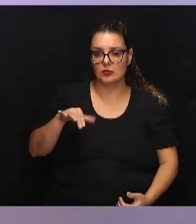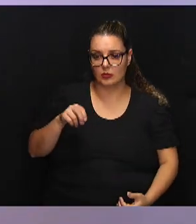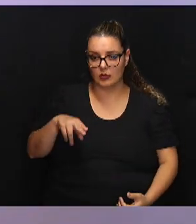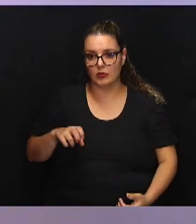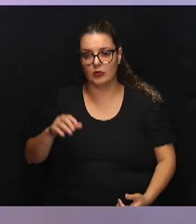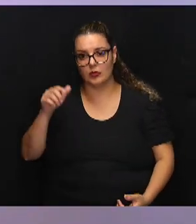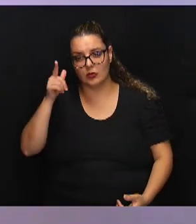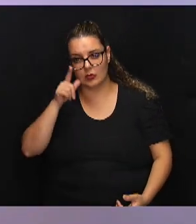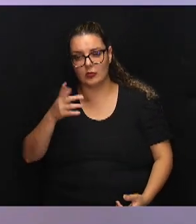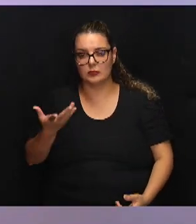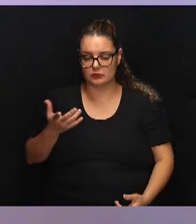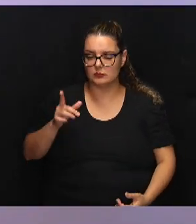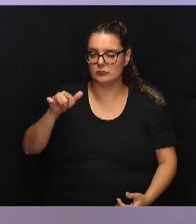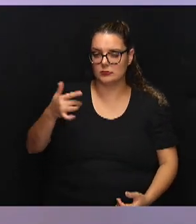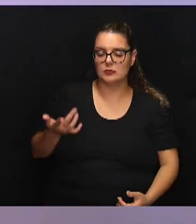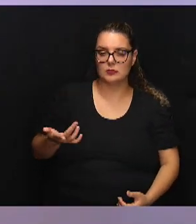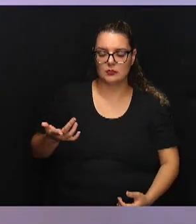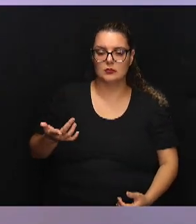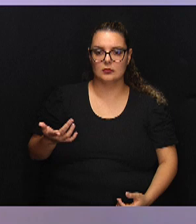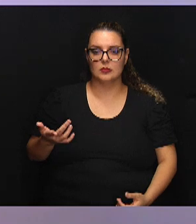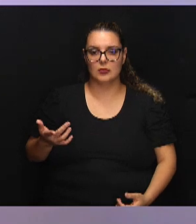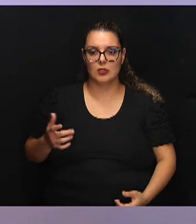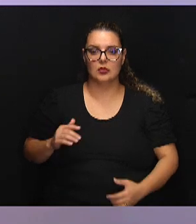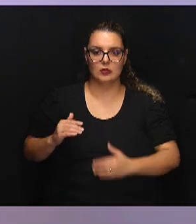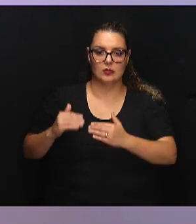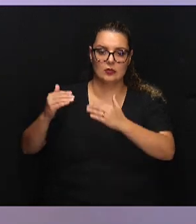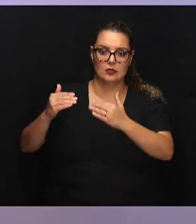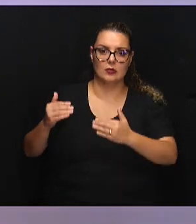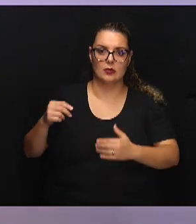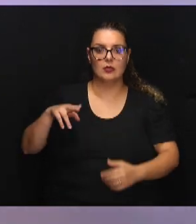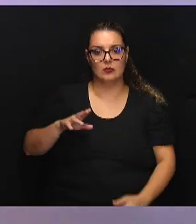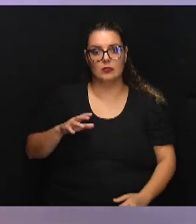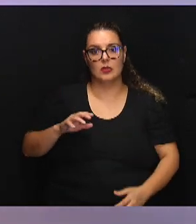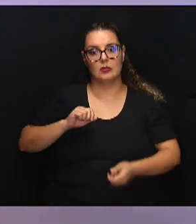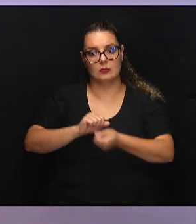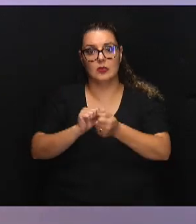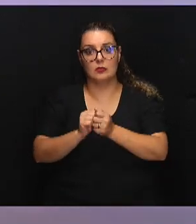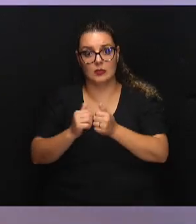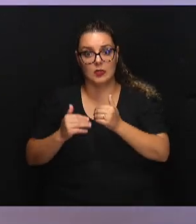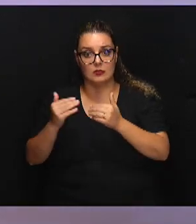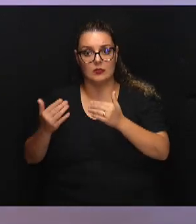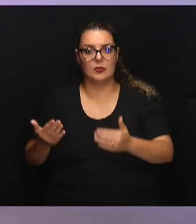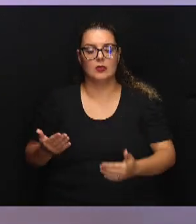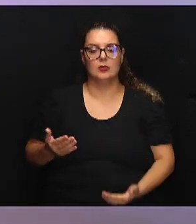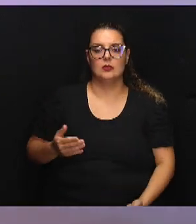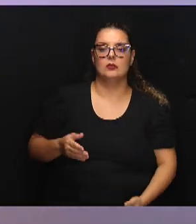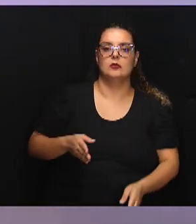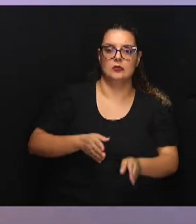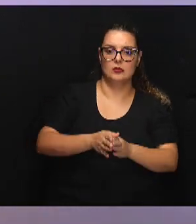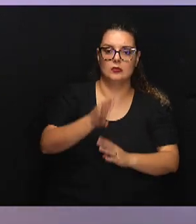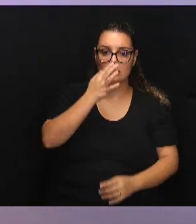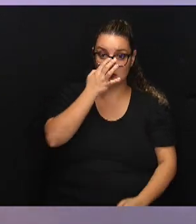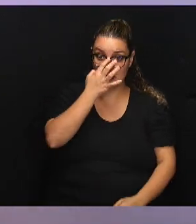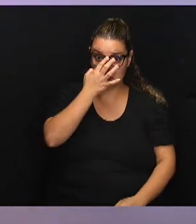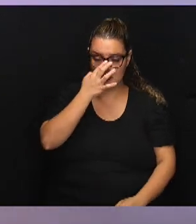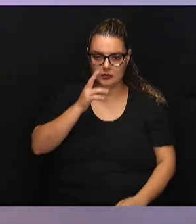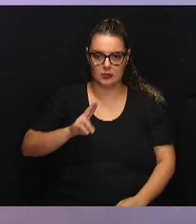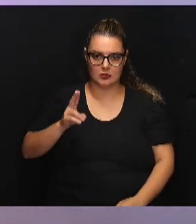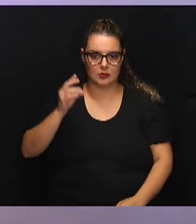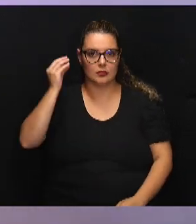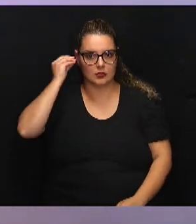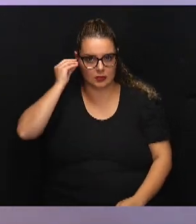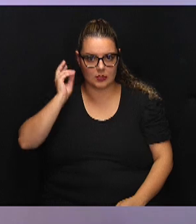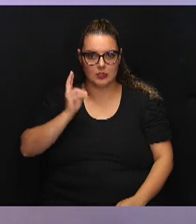moldar, mesmo depois a criança cresce, tem alguns que são mais moldáveis. E aí a gente orienta a usar esses tampões toda